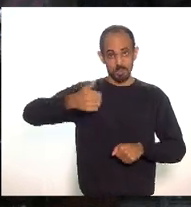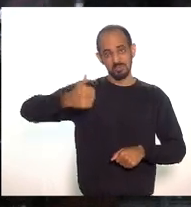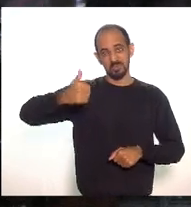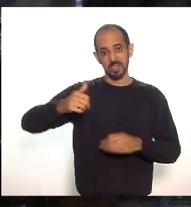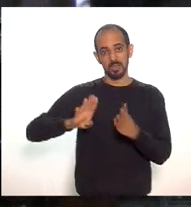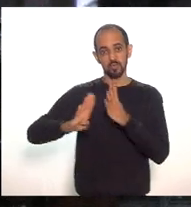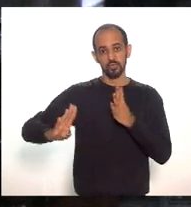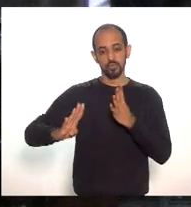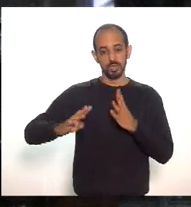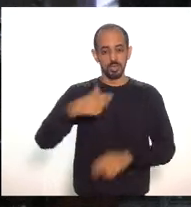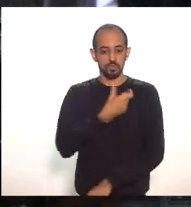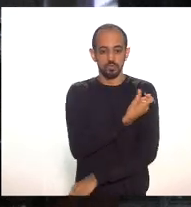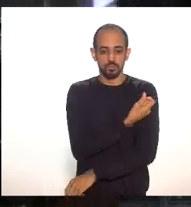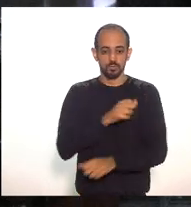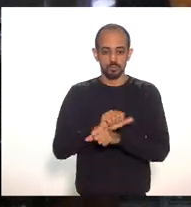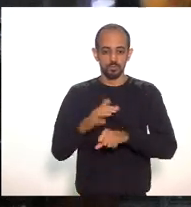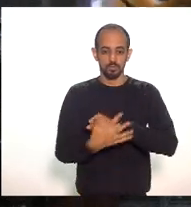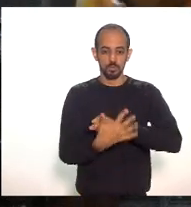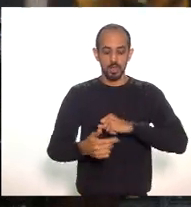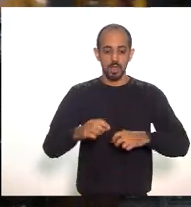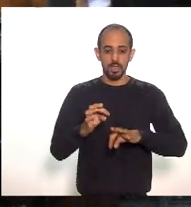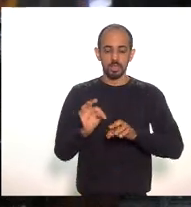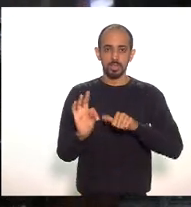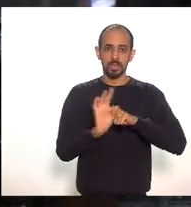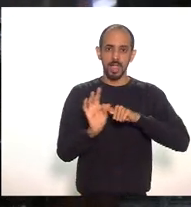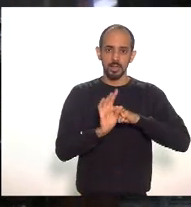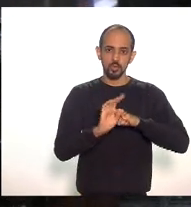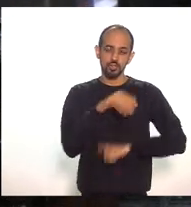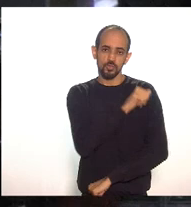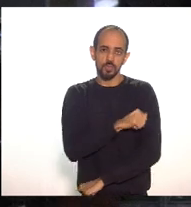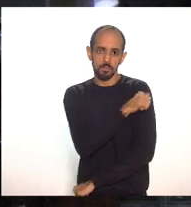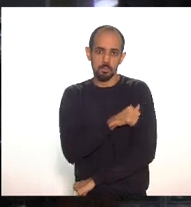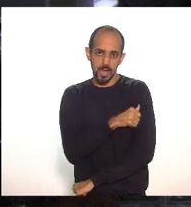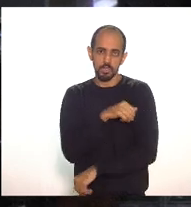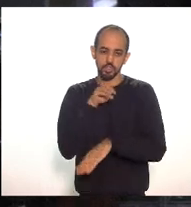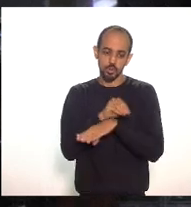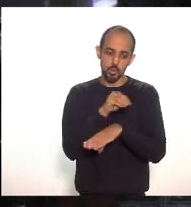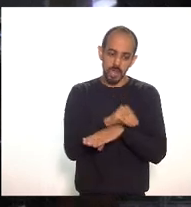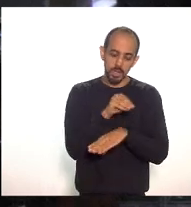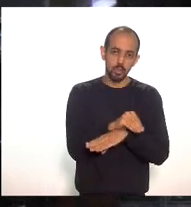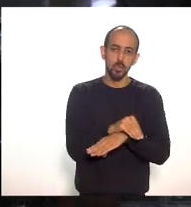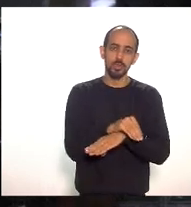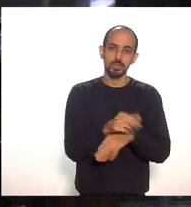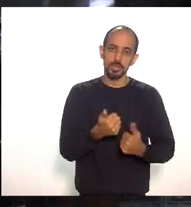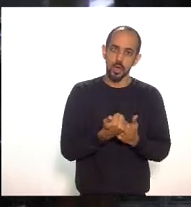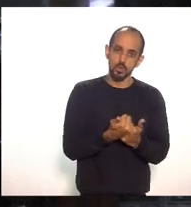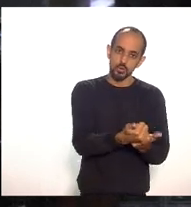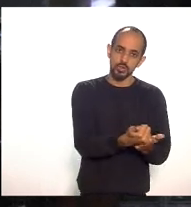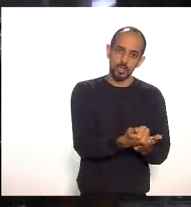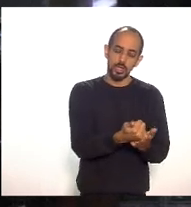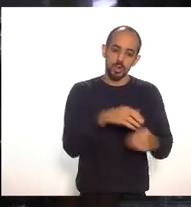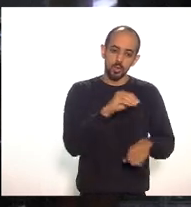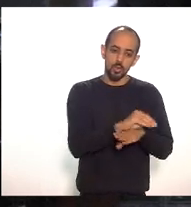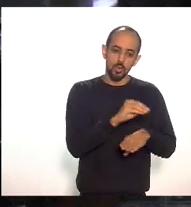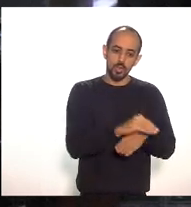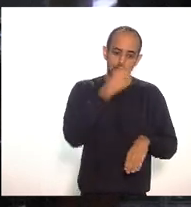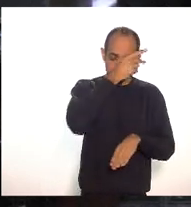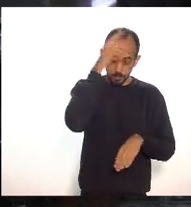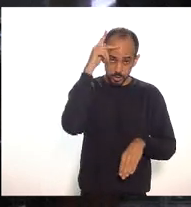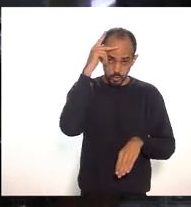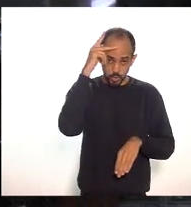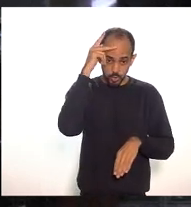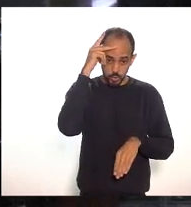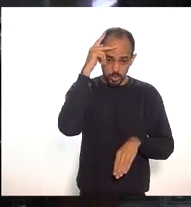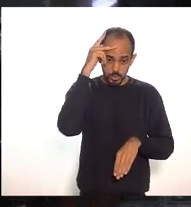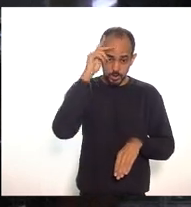aos genitores tutores cuidadores técnicos de enfermagens Enfermeiros que auxiliam nos cuidados bem-estar das pessoas